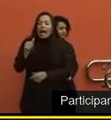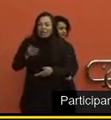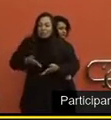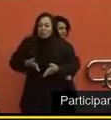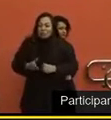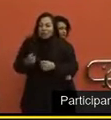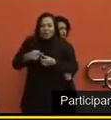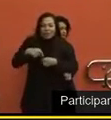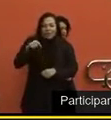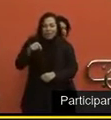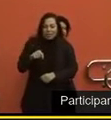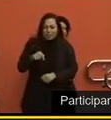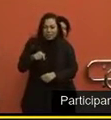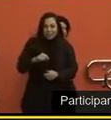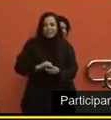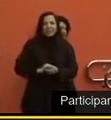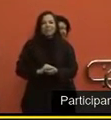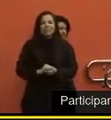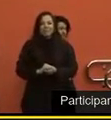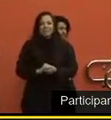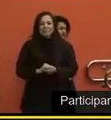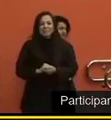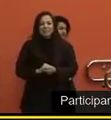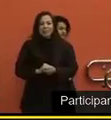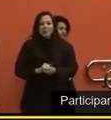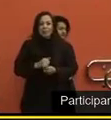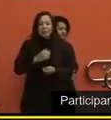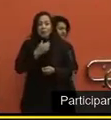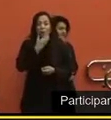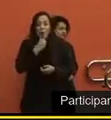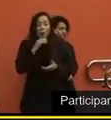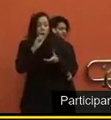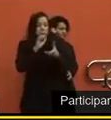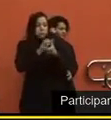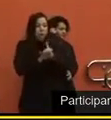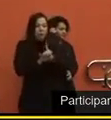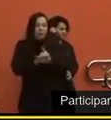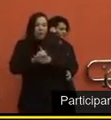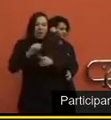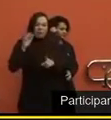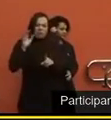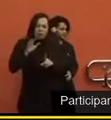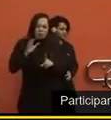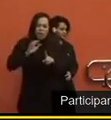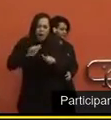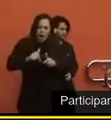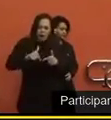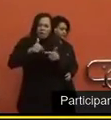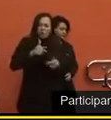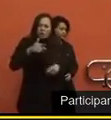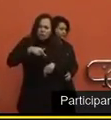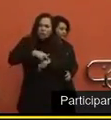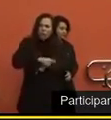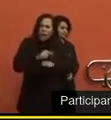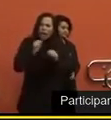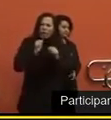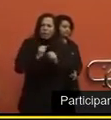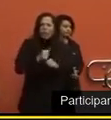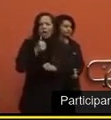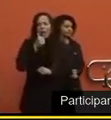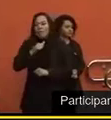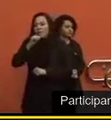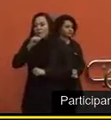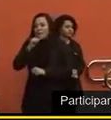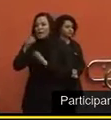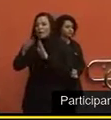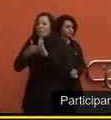vir para cá. Um marido visionário que insiste para a esposa se inscrever no certame. Uma mãe que faz promessa para o